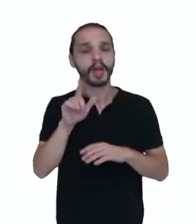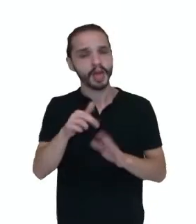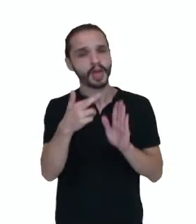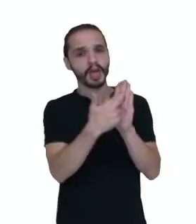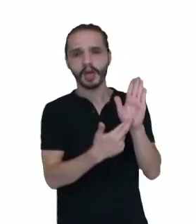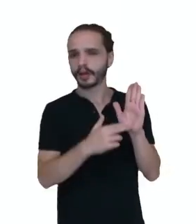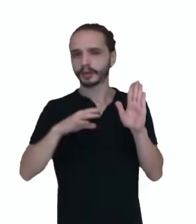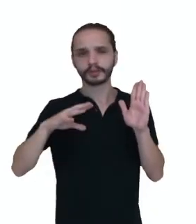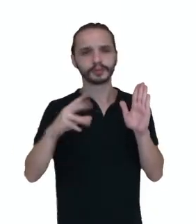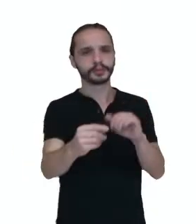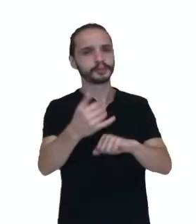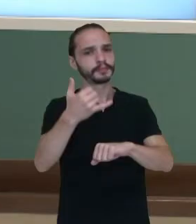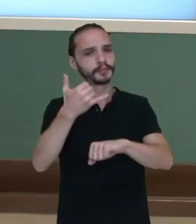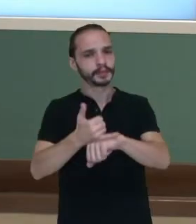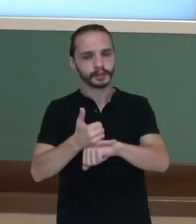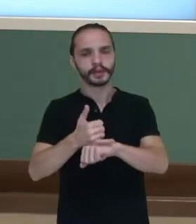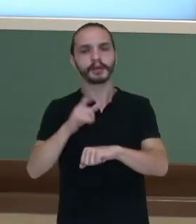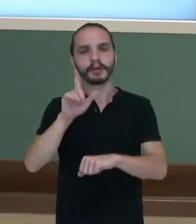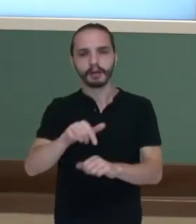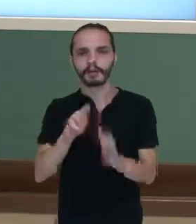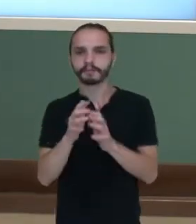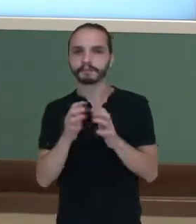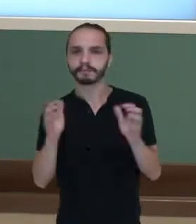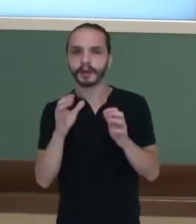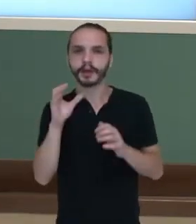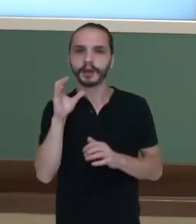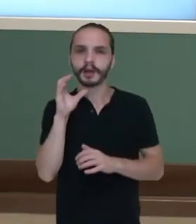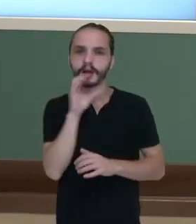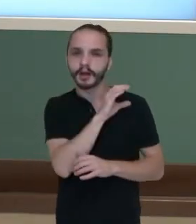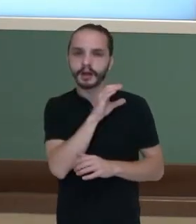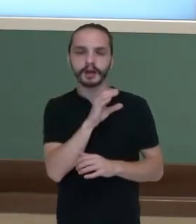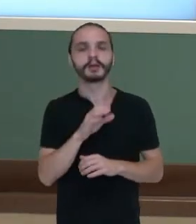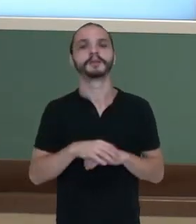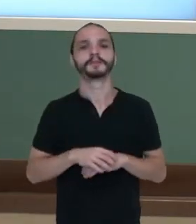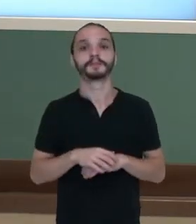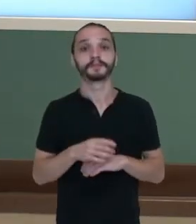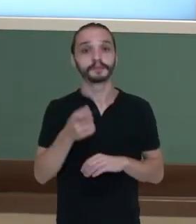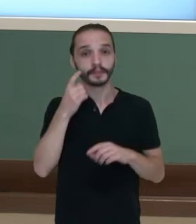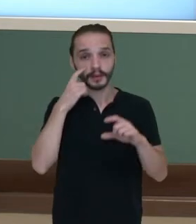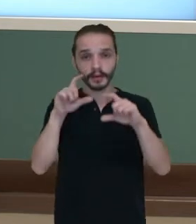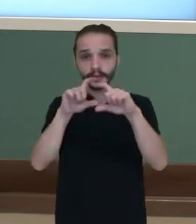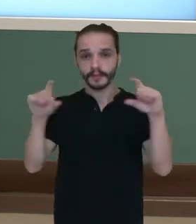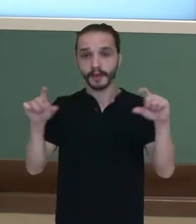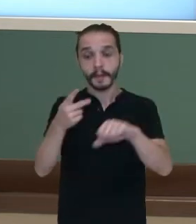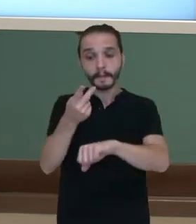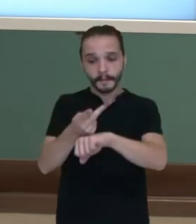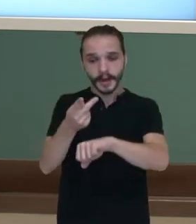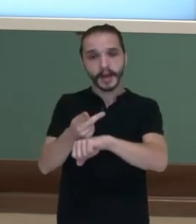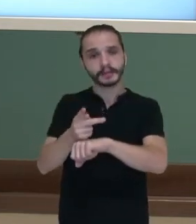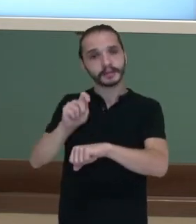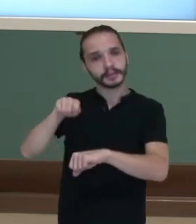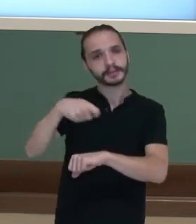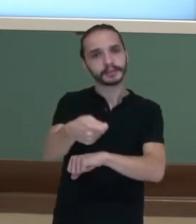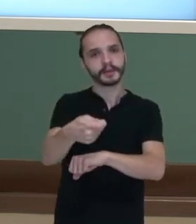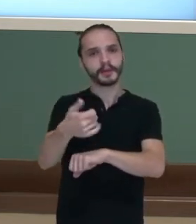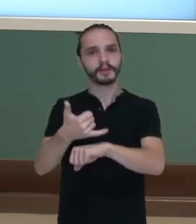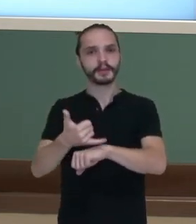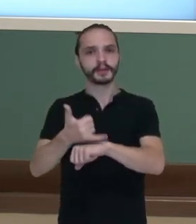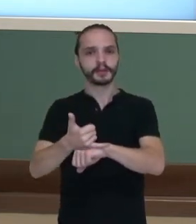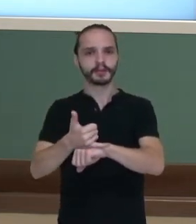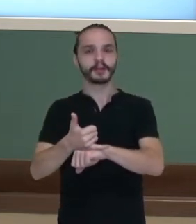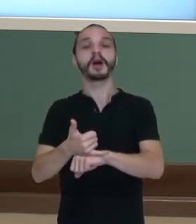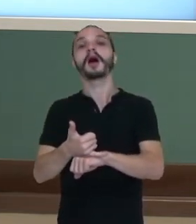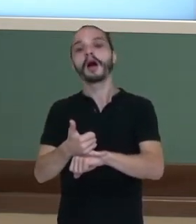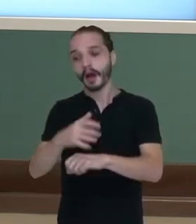é dilatado pelo calor. Daí eu tenho uma premissa, ora, a prata é um metal. E daí eu venho para a